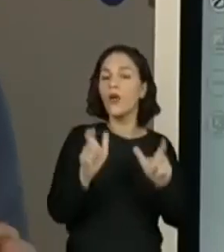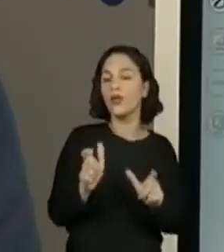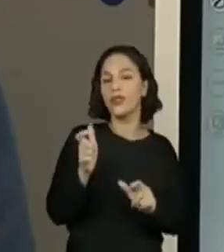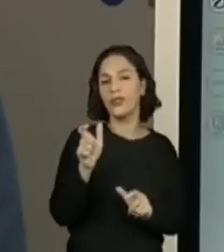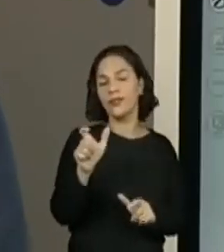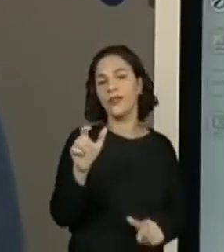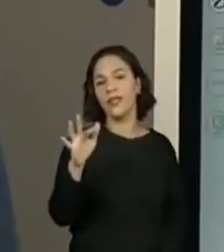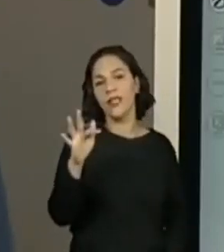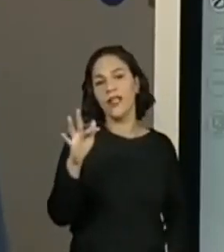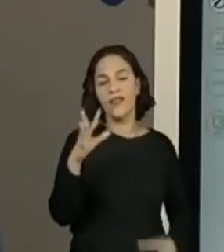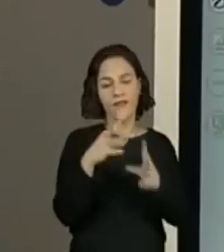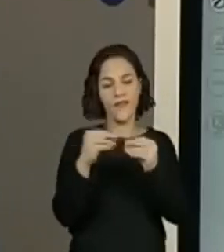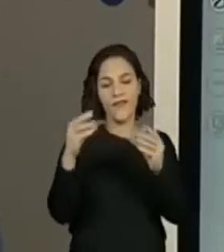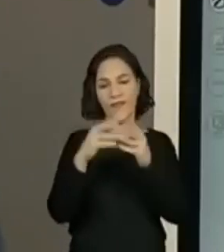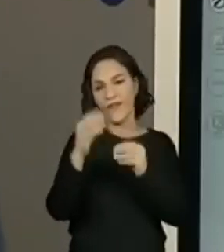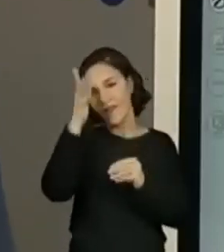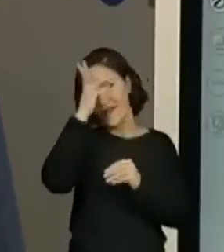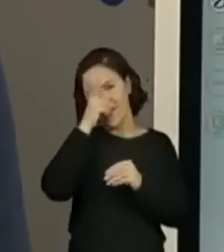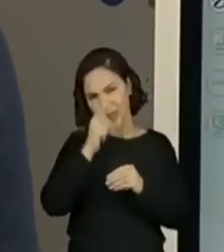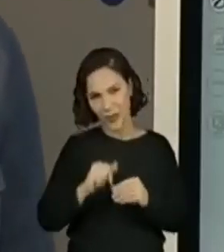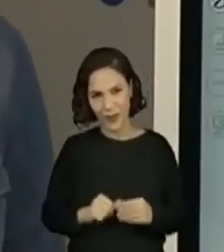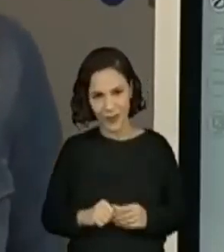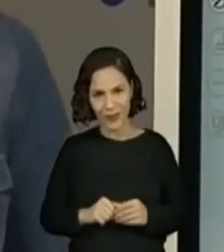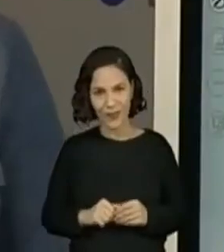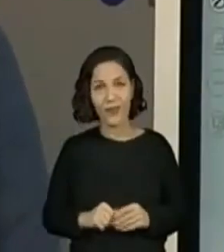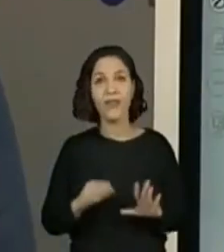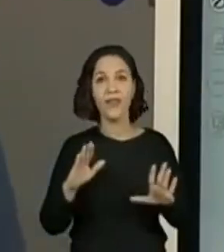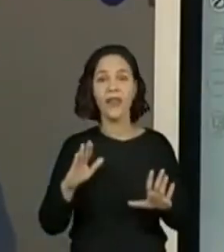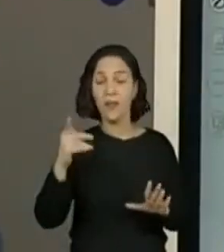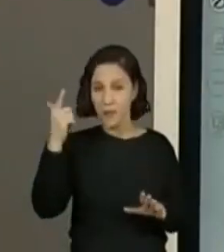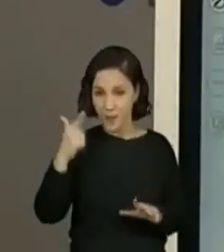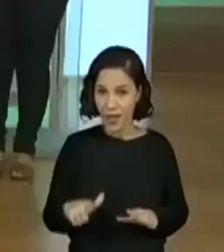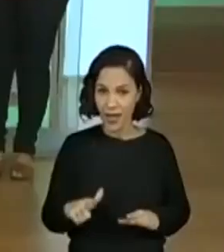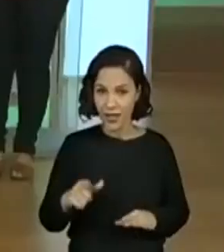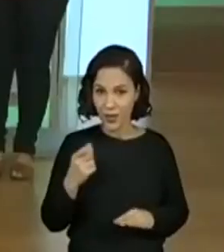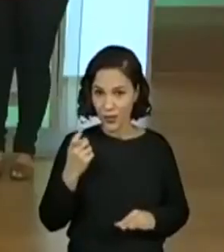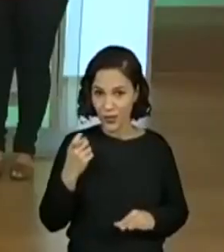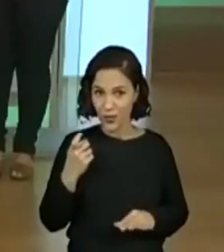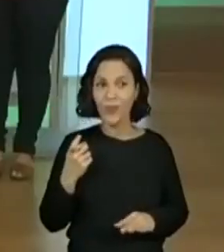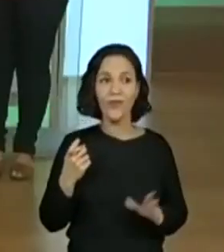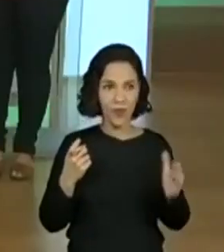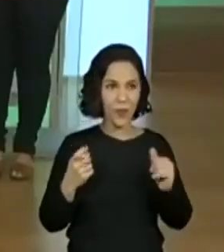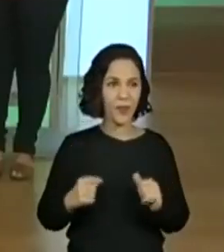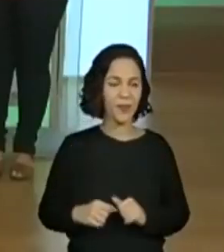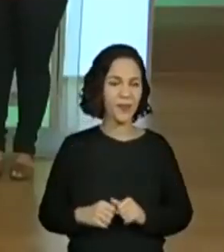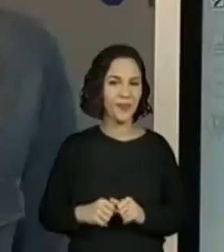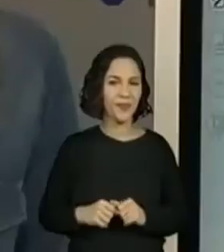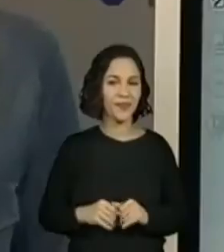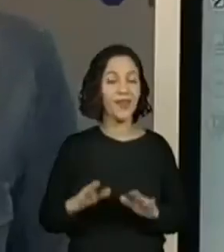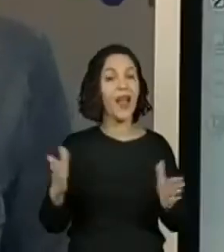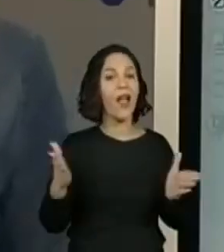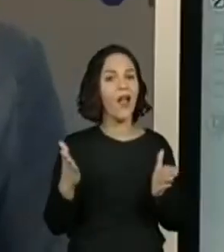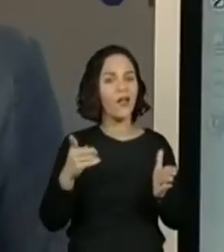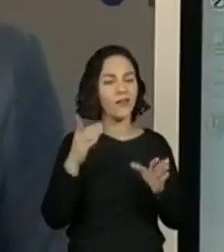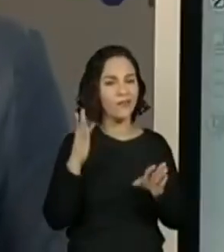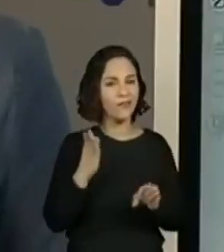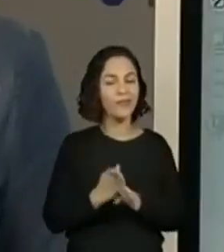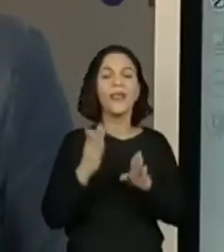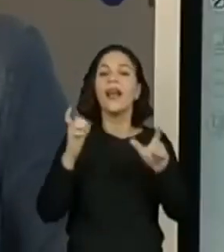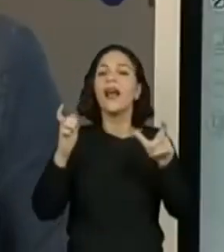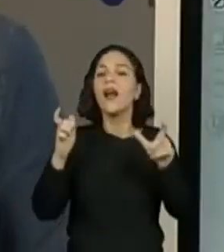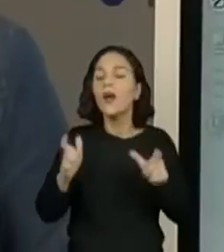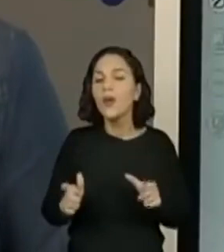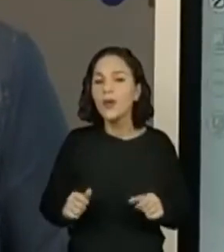escrito frango desfiado com molho. Professora Vivi, vamos para mais um? Vamos lá. Agora, eu quero que vocês descubram onde